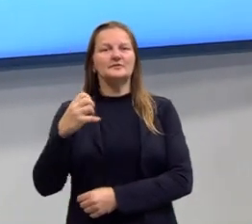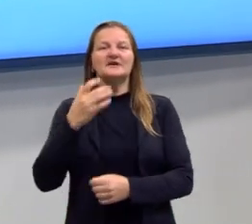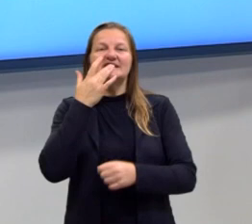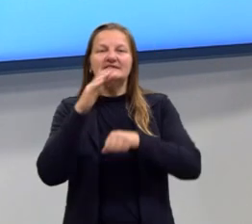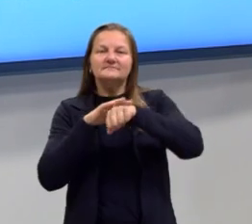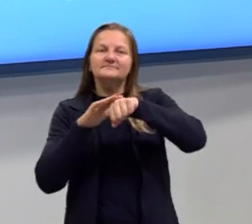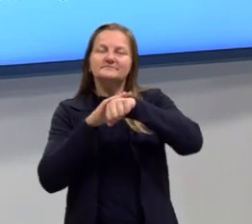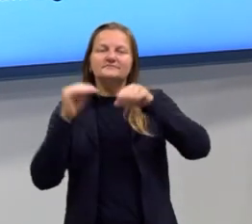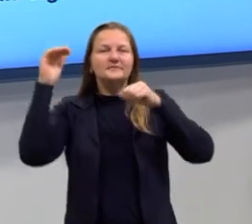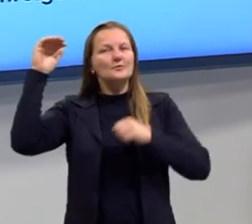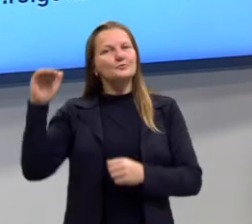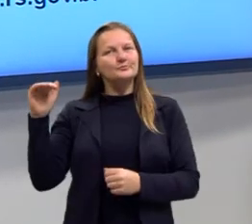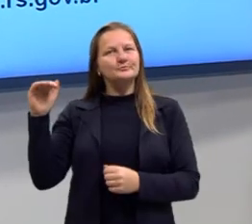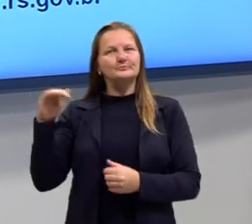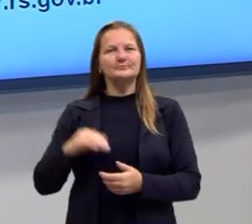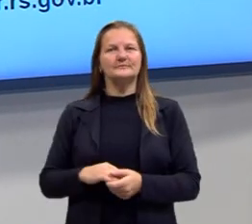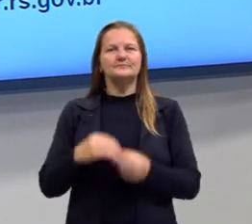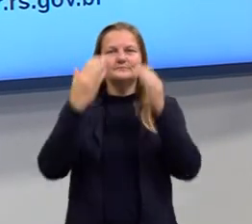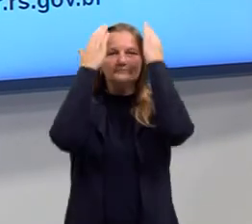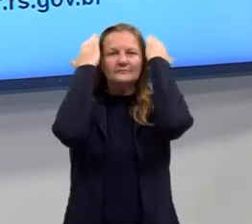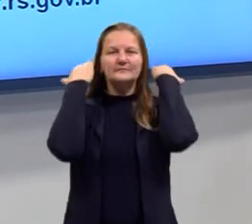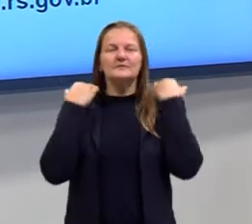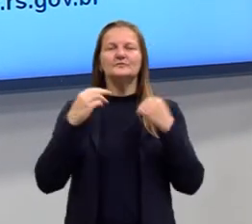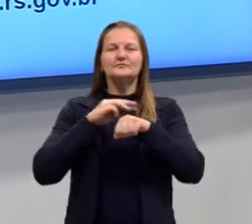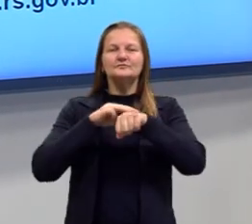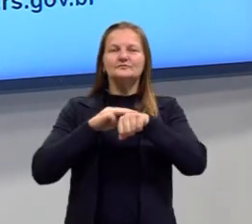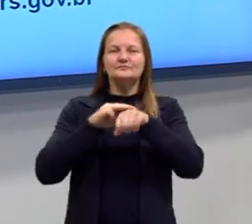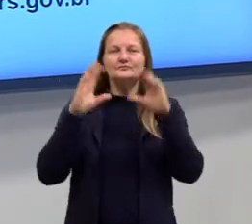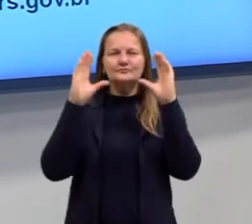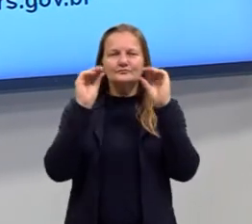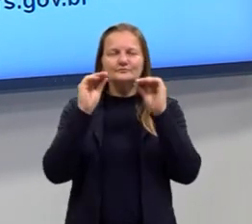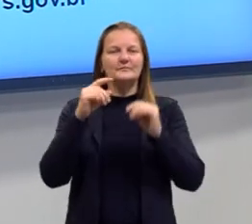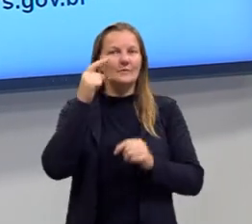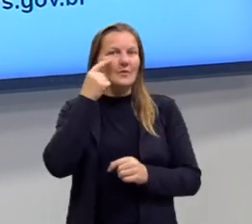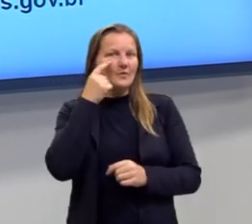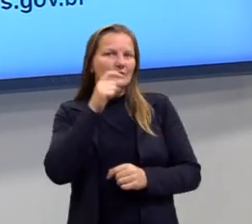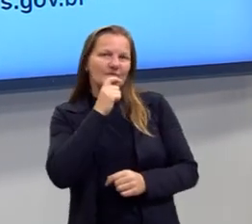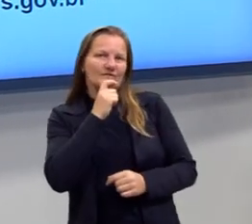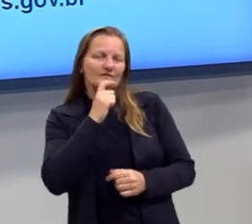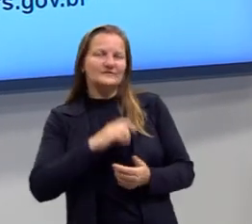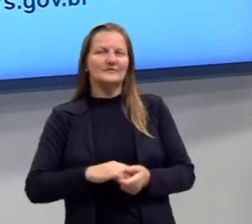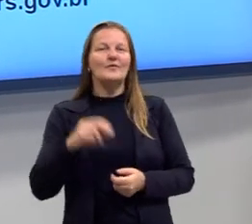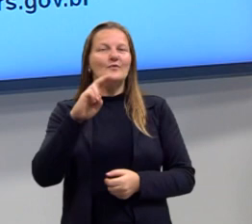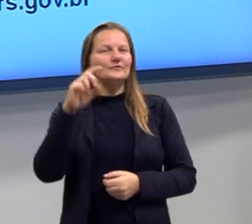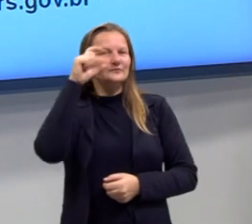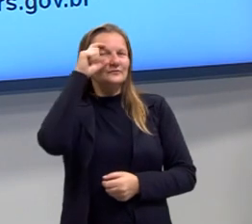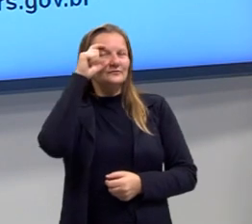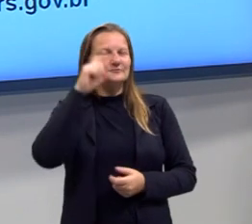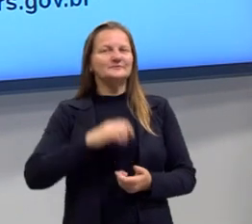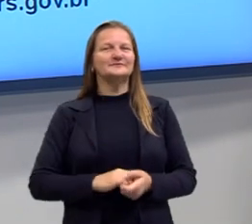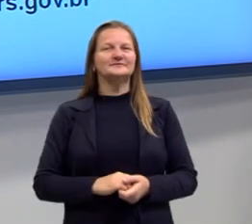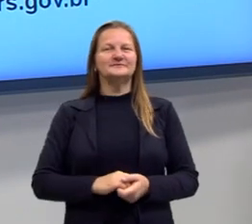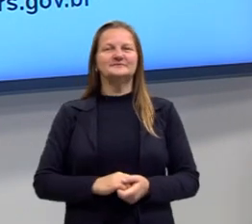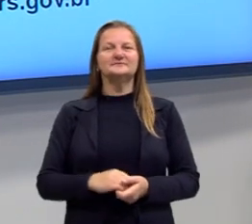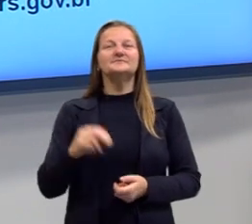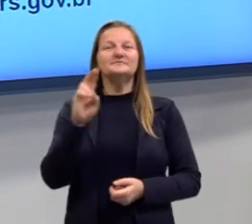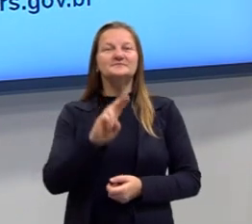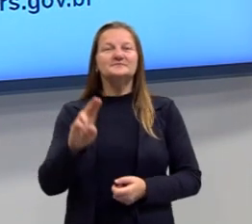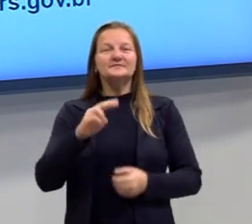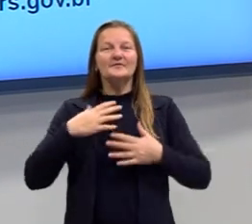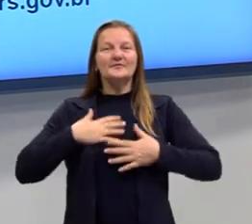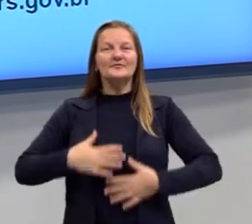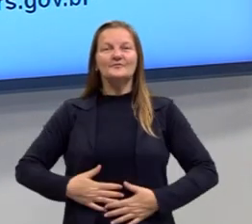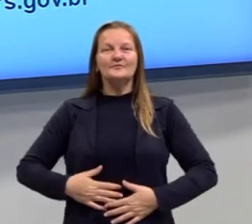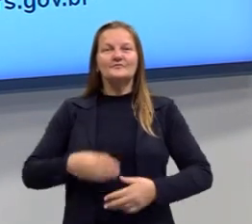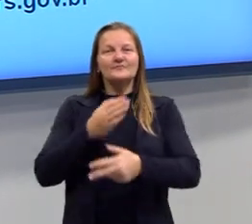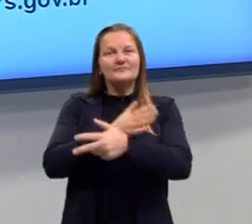branca de baixa estatura cabelos castanhos escuros olhos verdes uso óculos Tati utilizando a